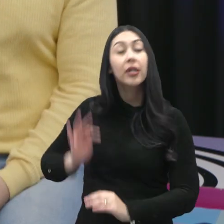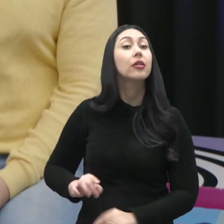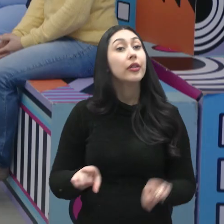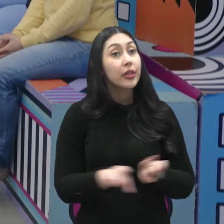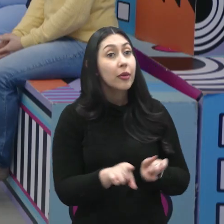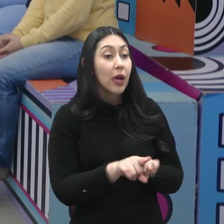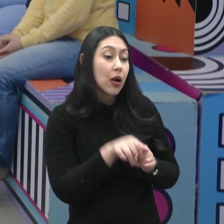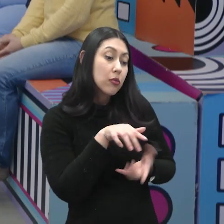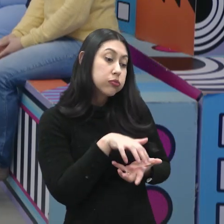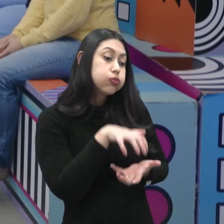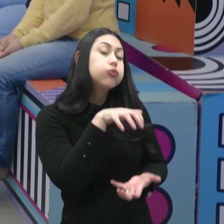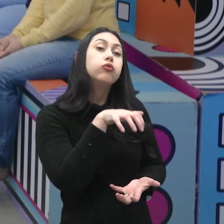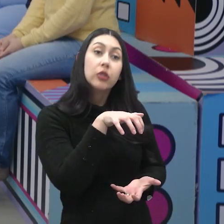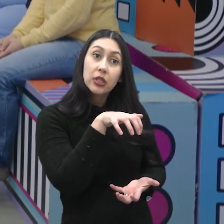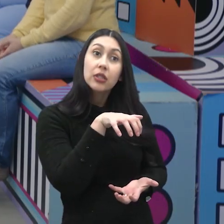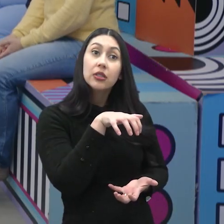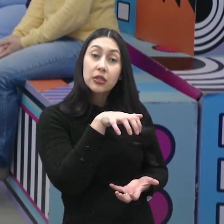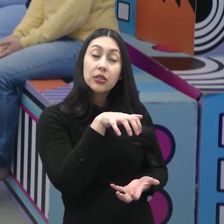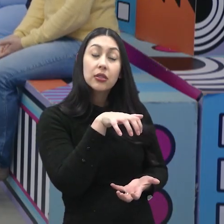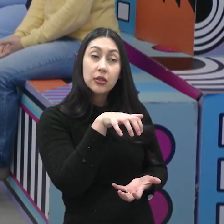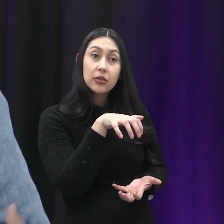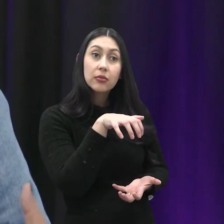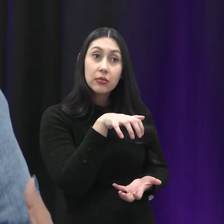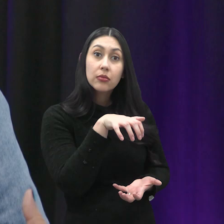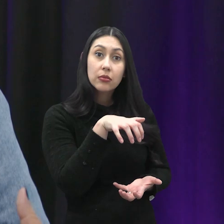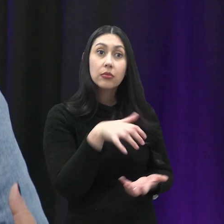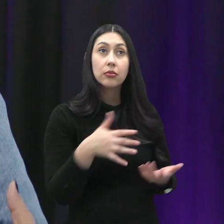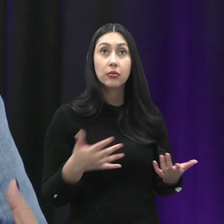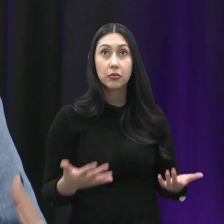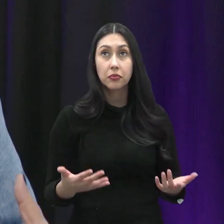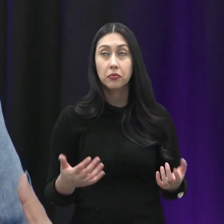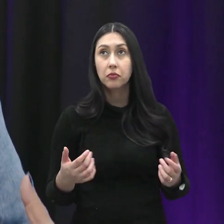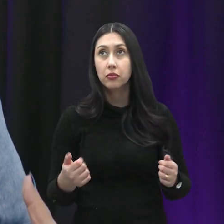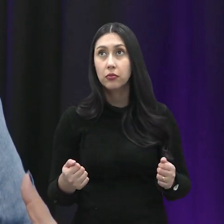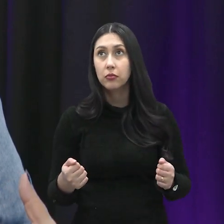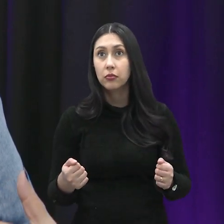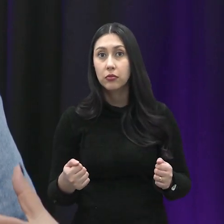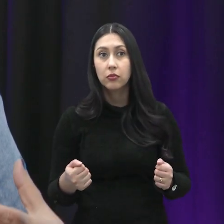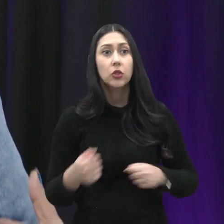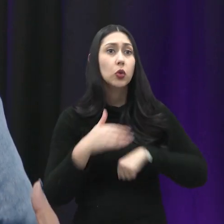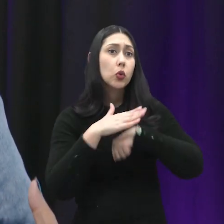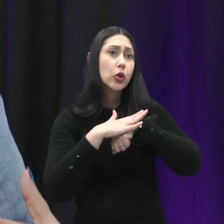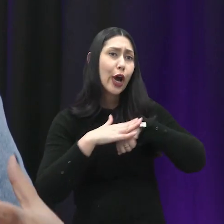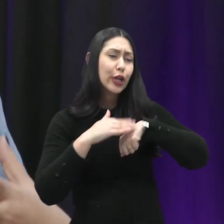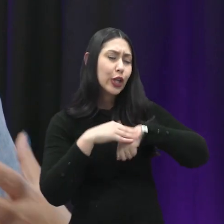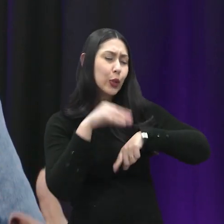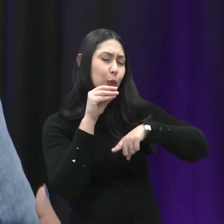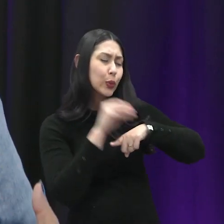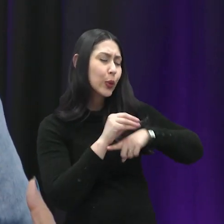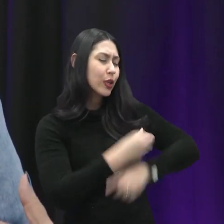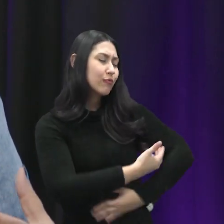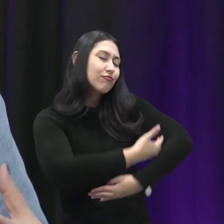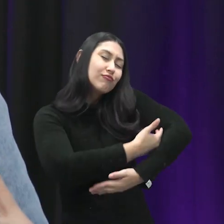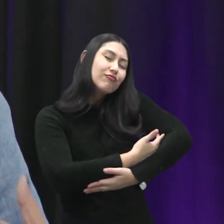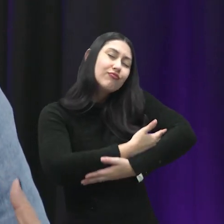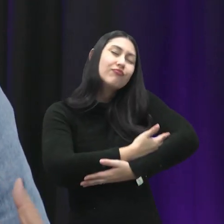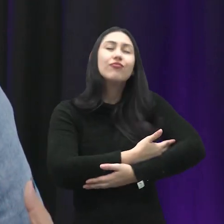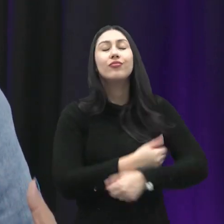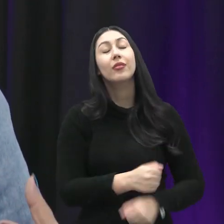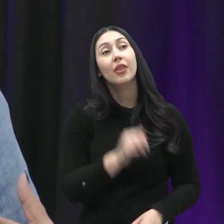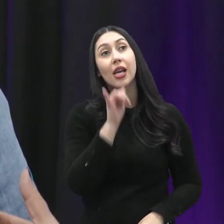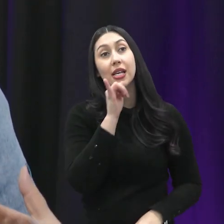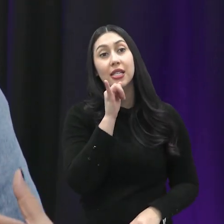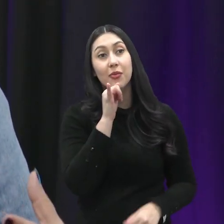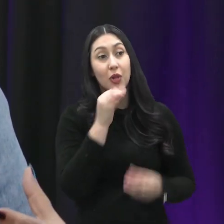própria velhice, né? Que isso, o carinho, o aconchego, né? Se você